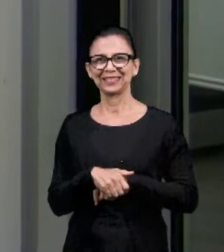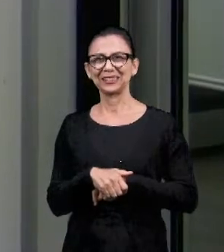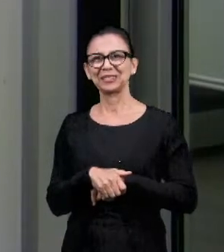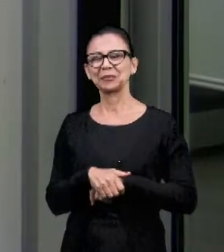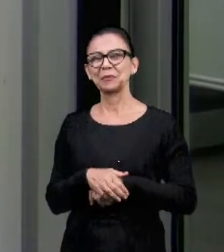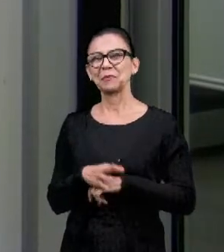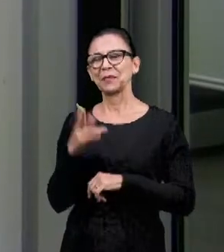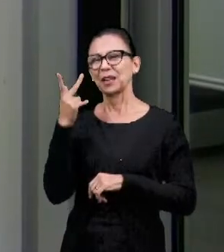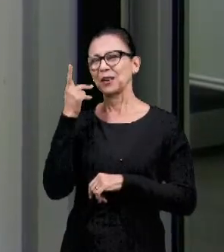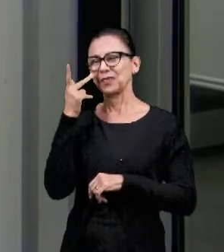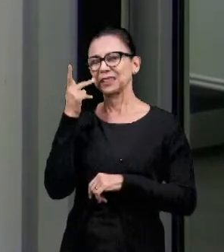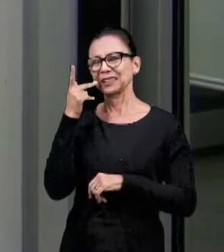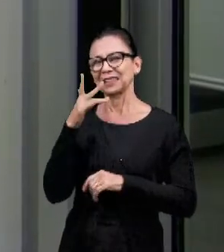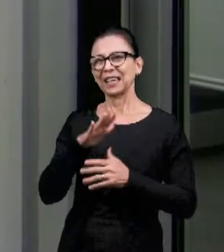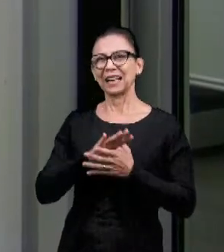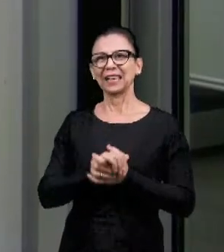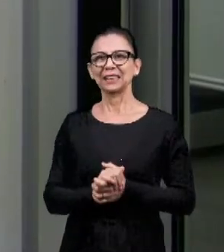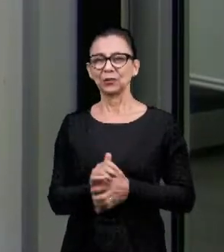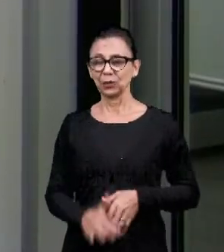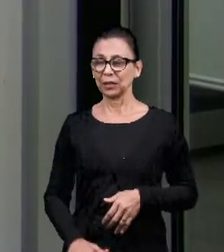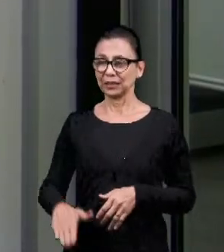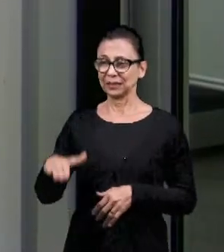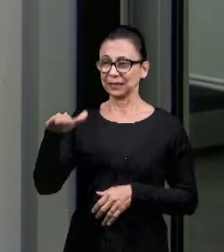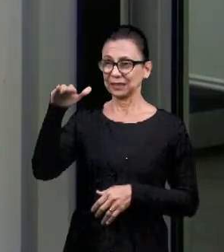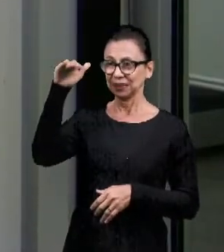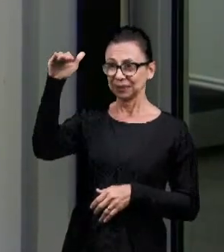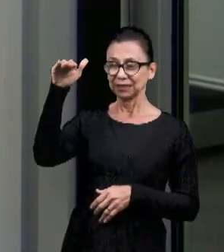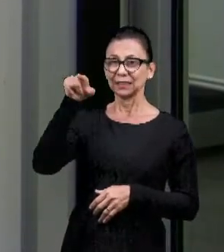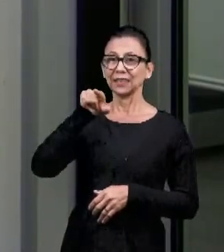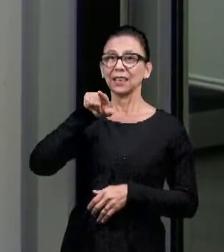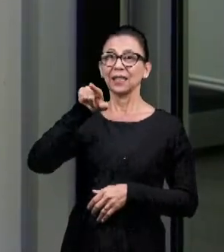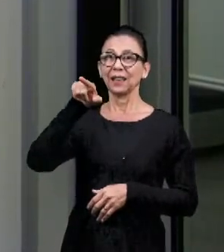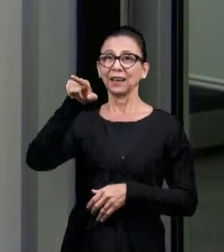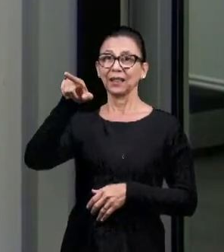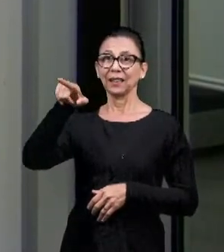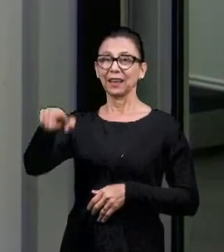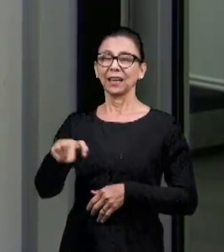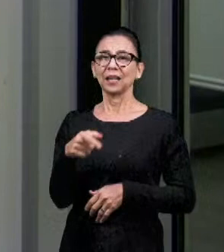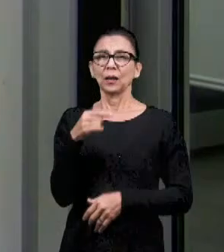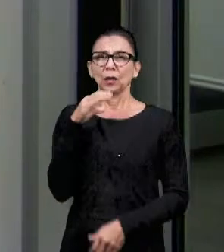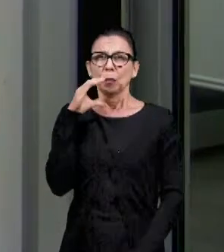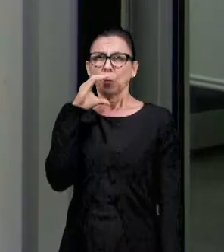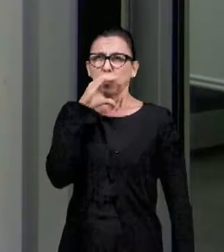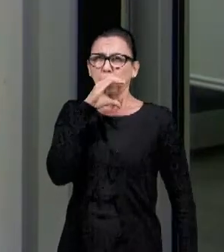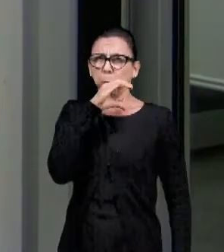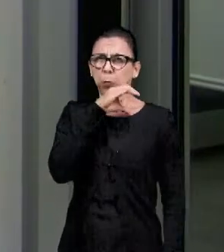Valadares. É bem quente lá. Valadares é muito quente, né? Bem,